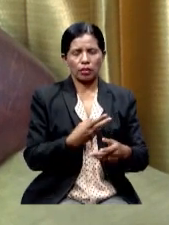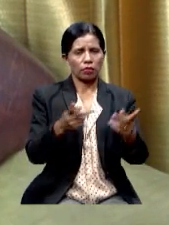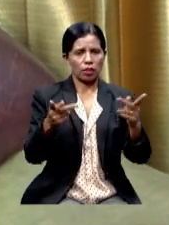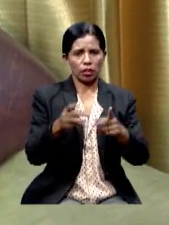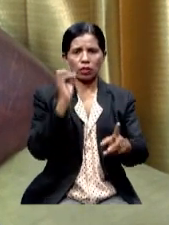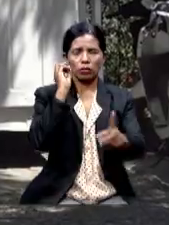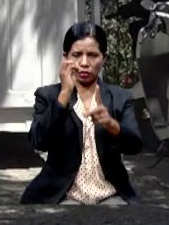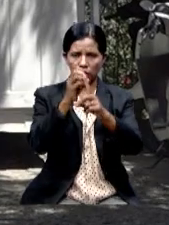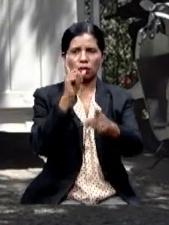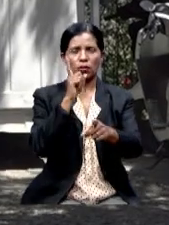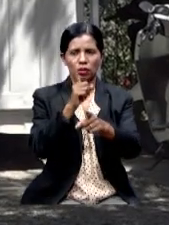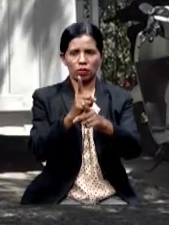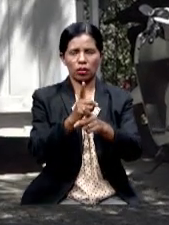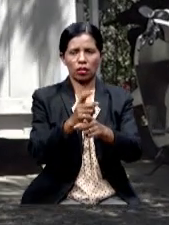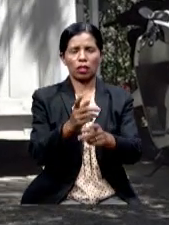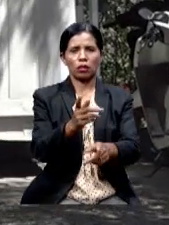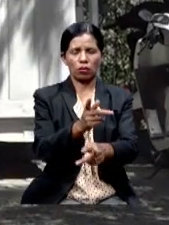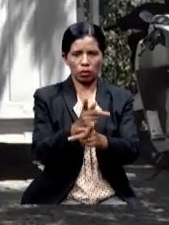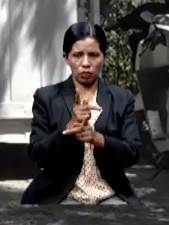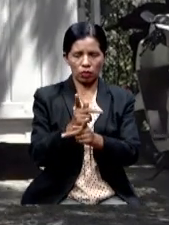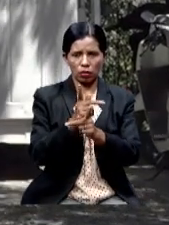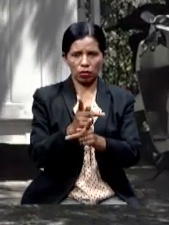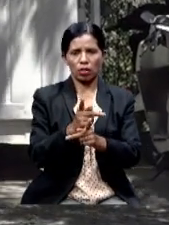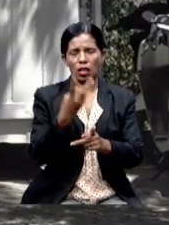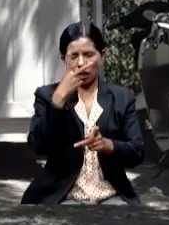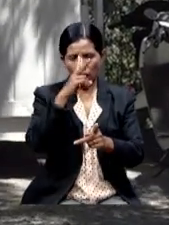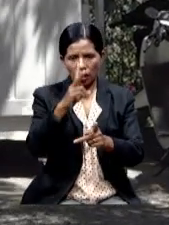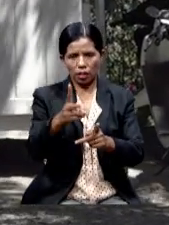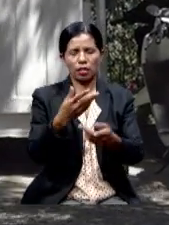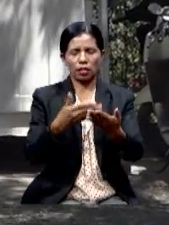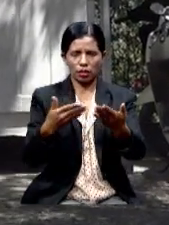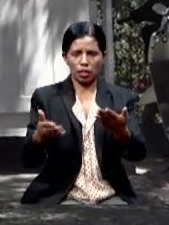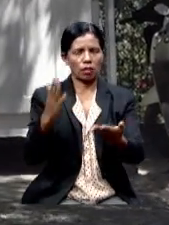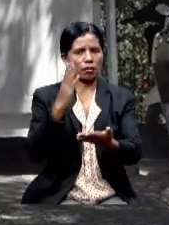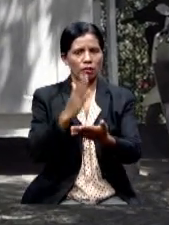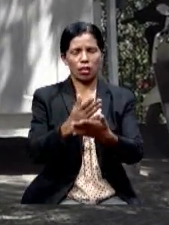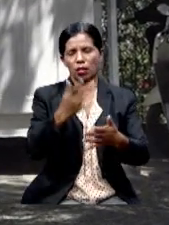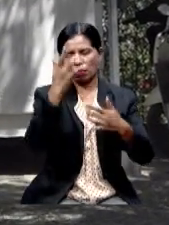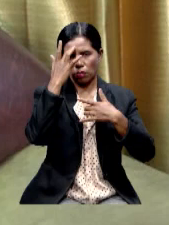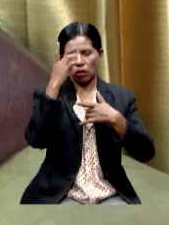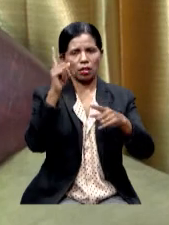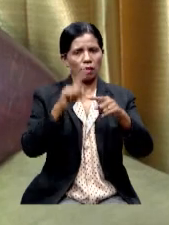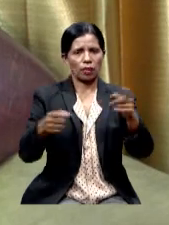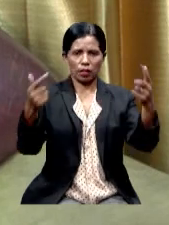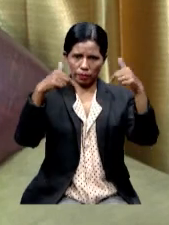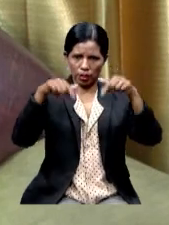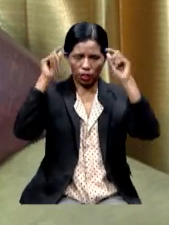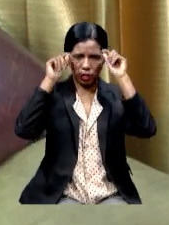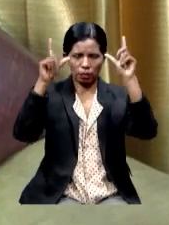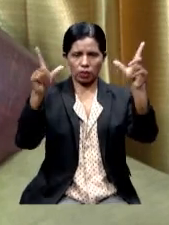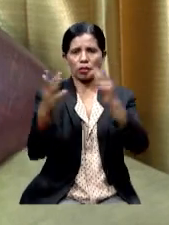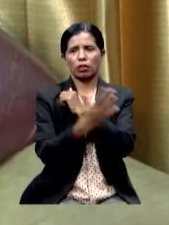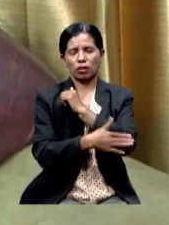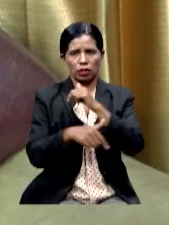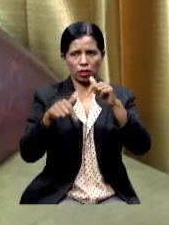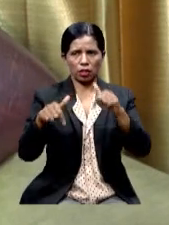losma, a tu protege controlo no prevene moras espuas la verdad momento no nomos nasa un era la